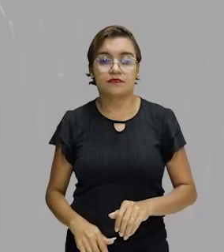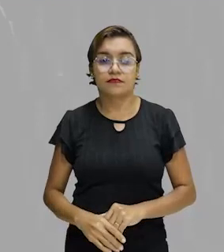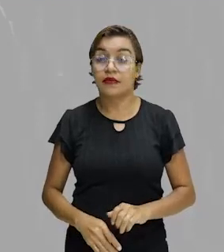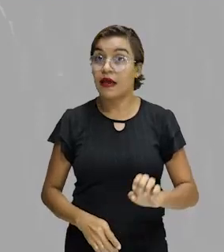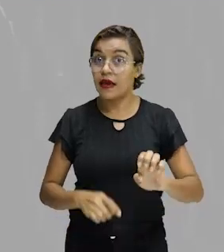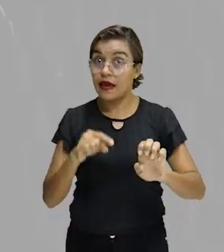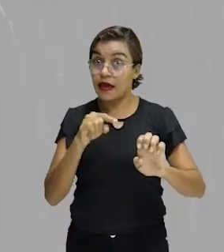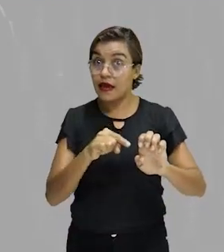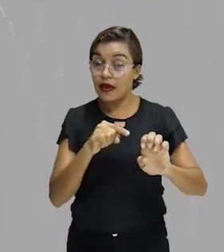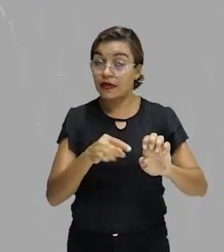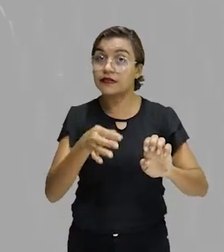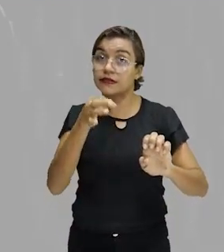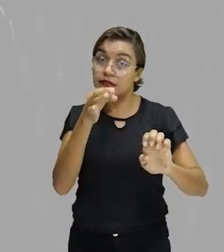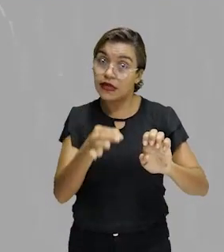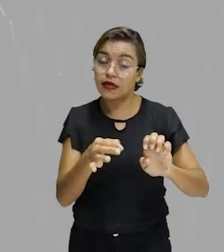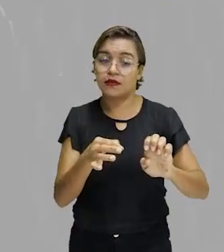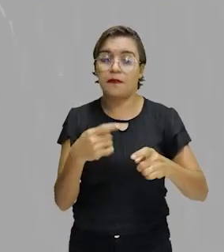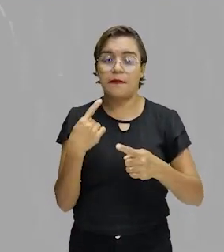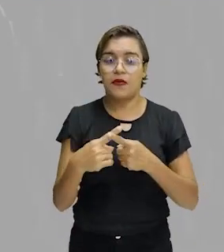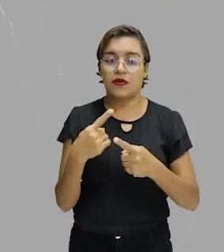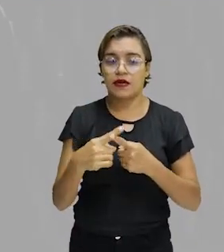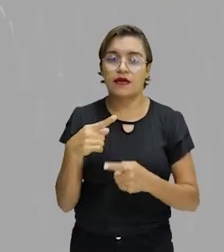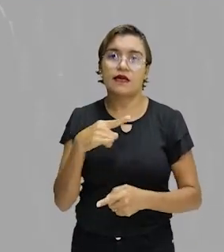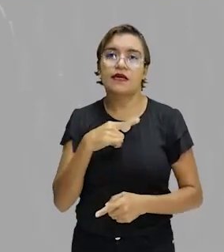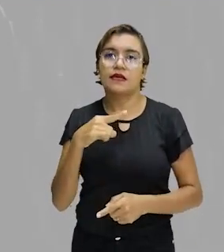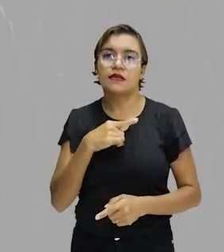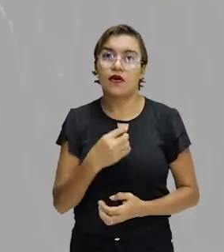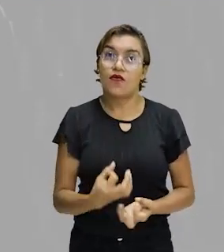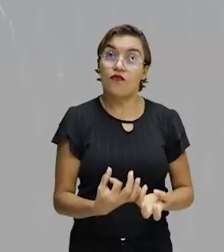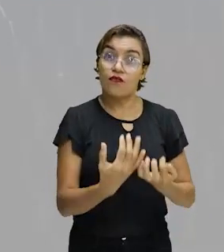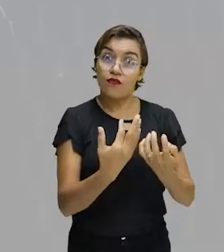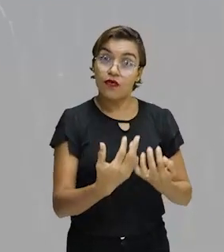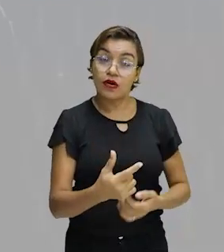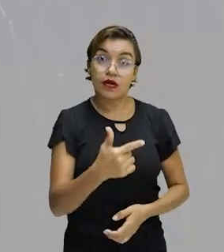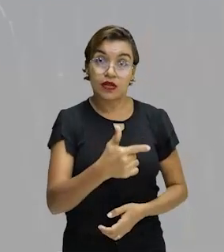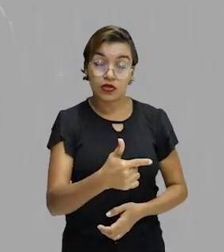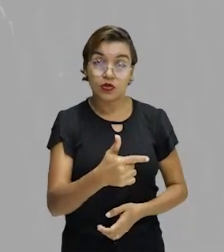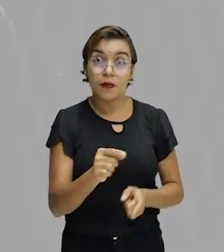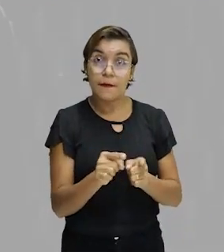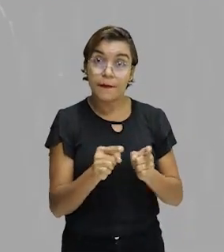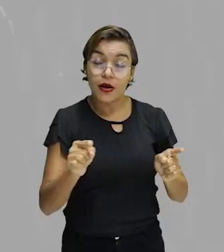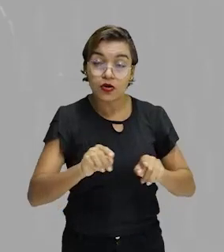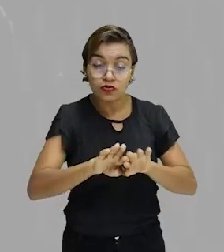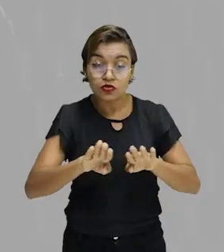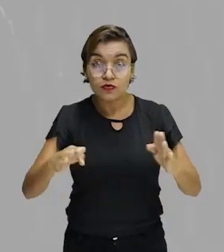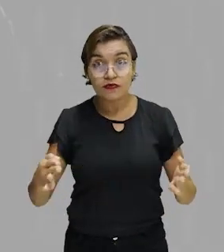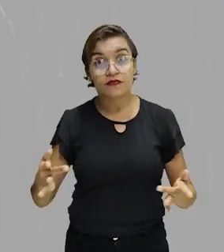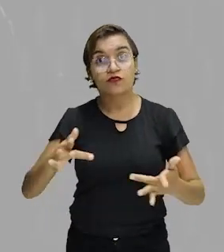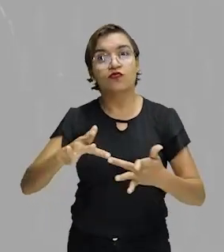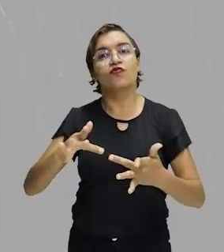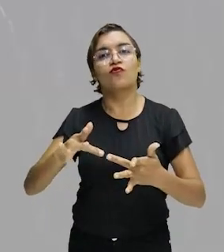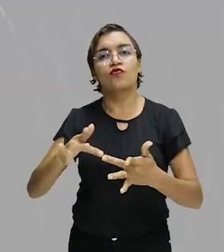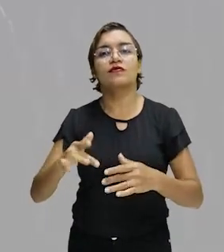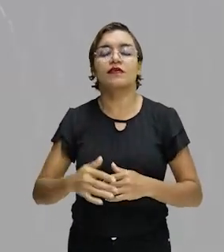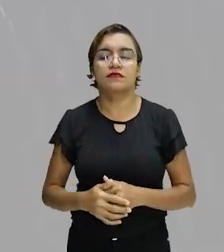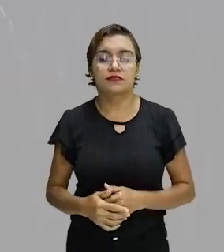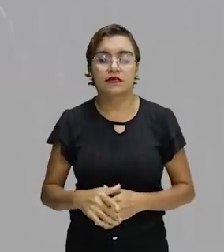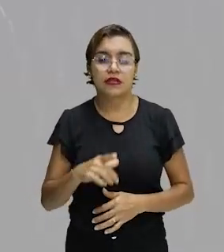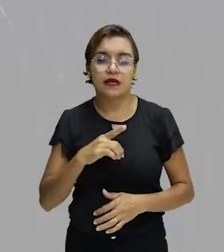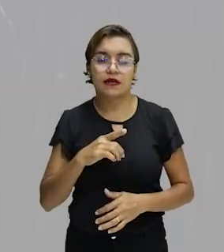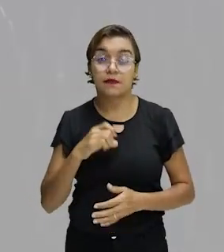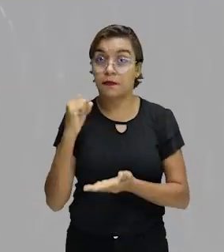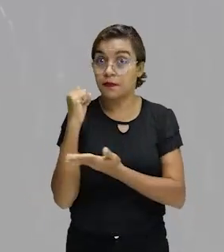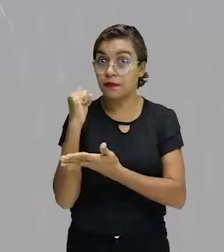letra E. Por quê? Porque nós temos na fogueira 2 uma maior superfície de contato entre a